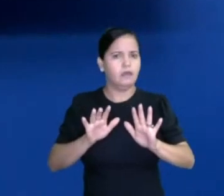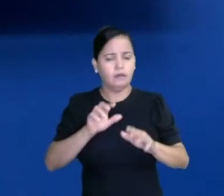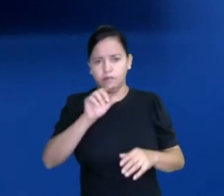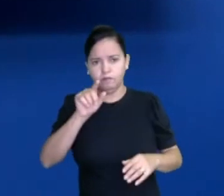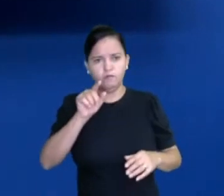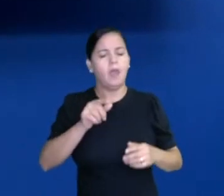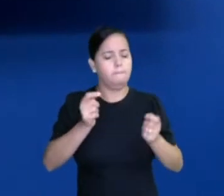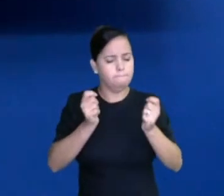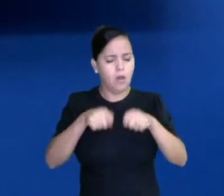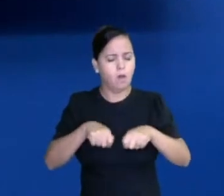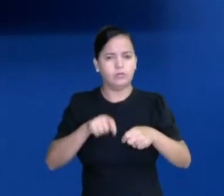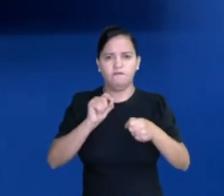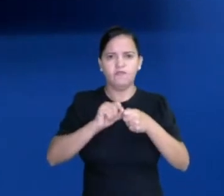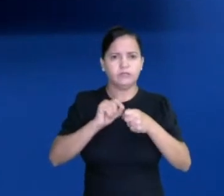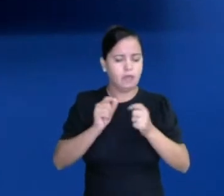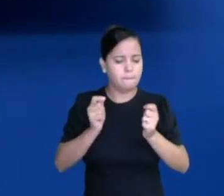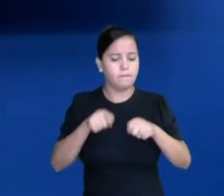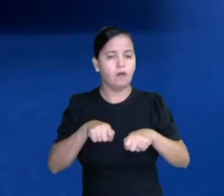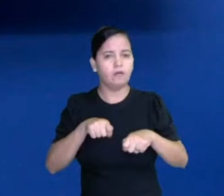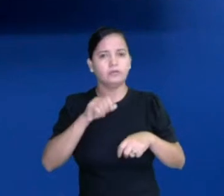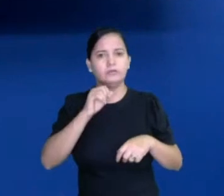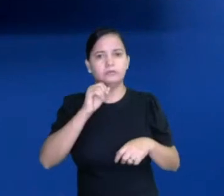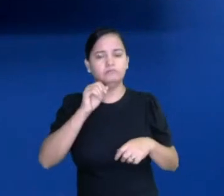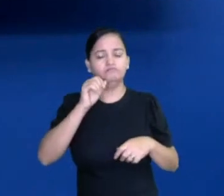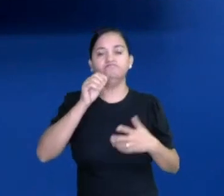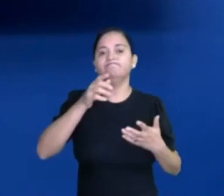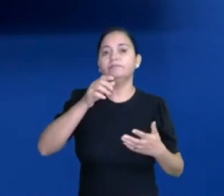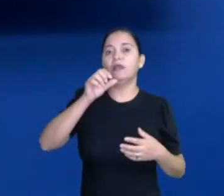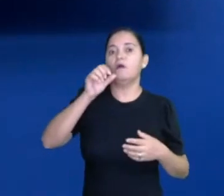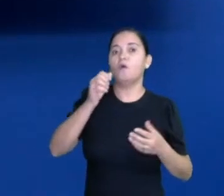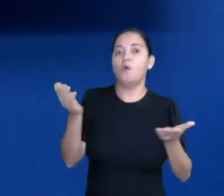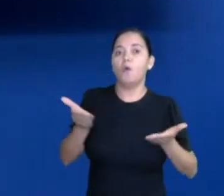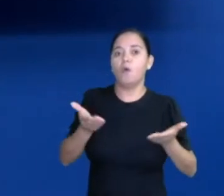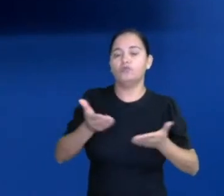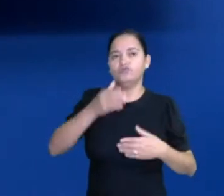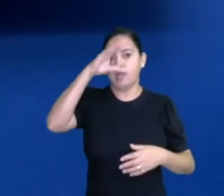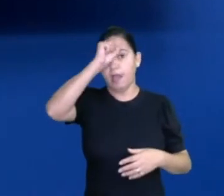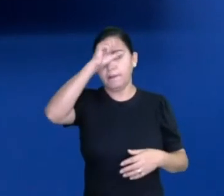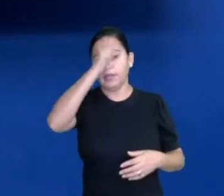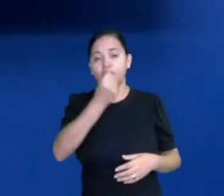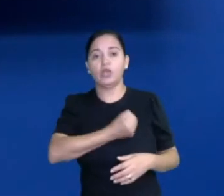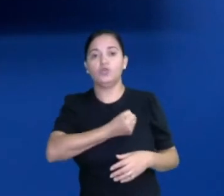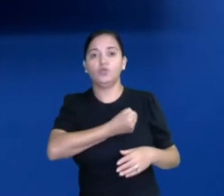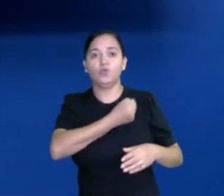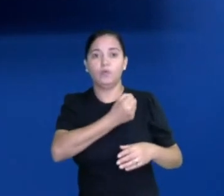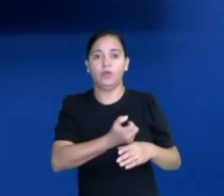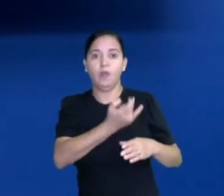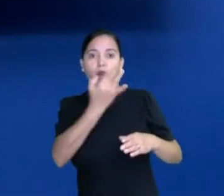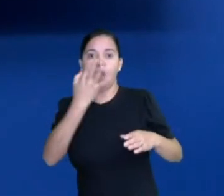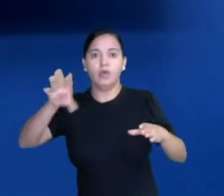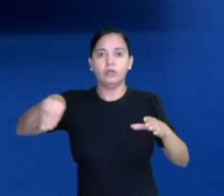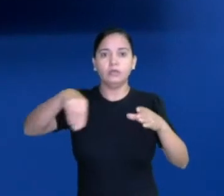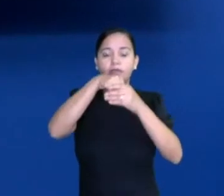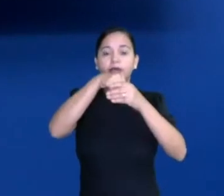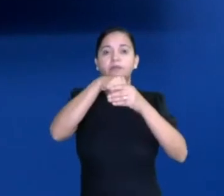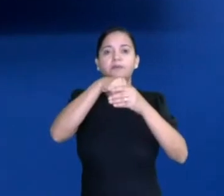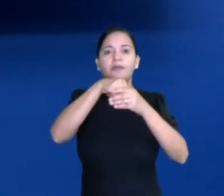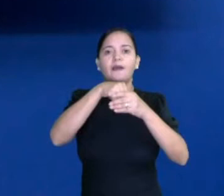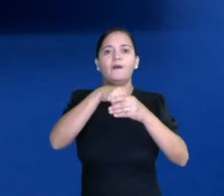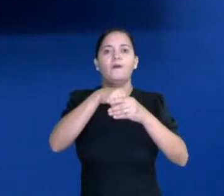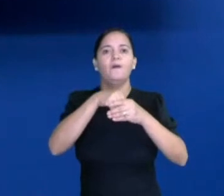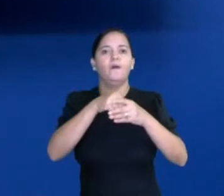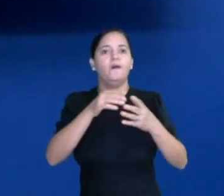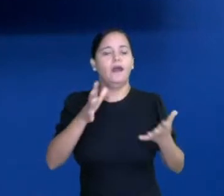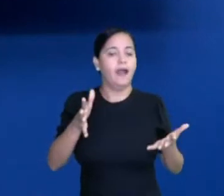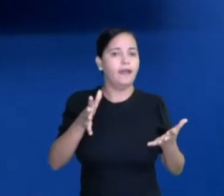de fazer. É sim. Hoje a gente está trabalhando os números naturais. Então, dentro do conjunto dos números naturais, eu não posso fazer